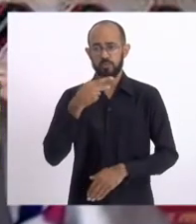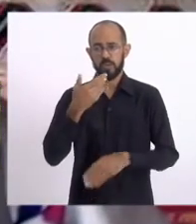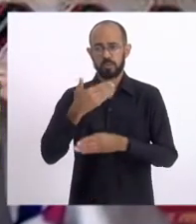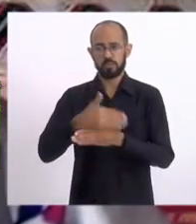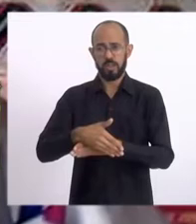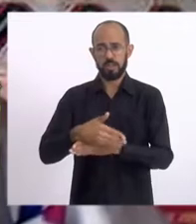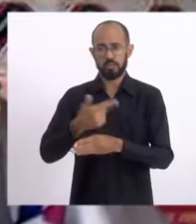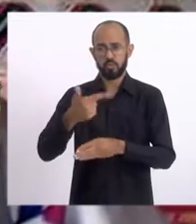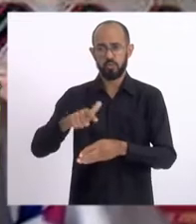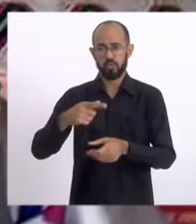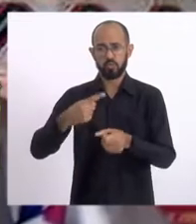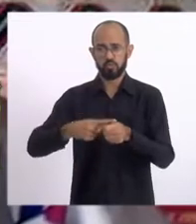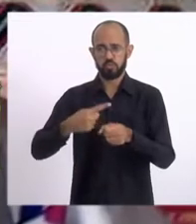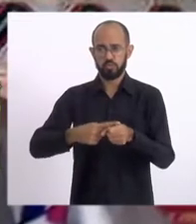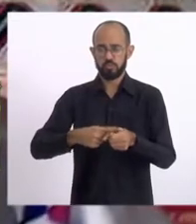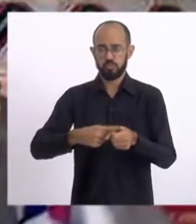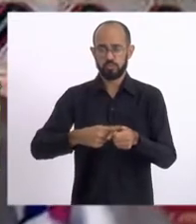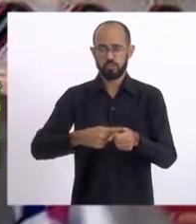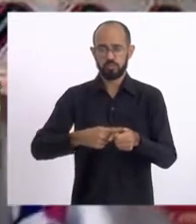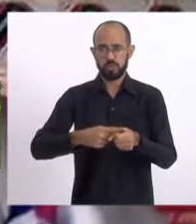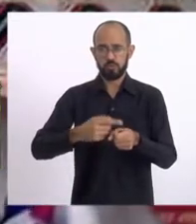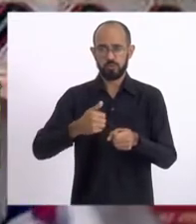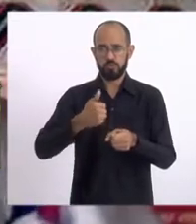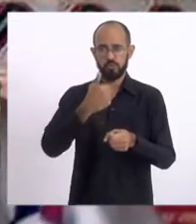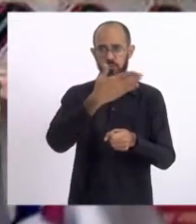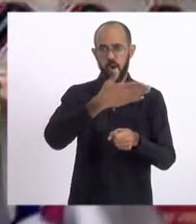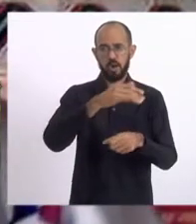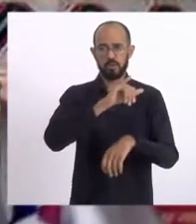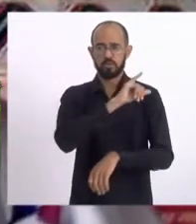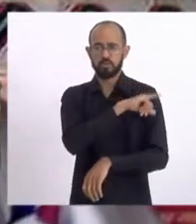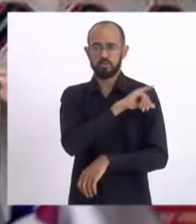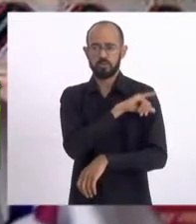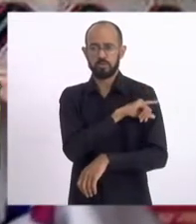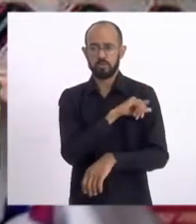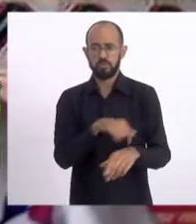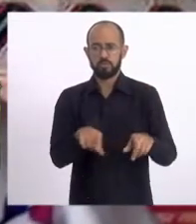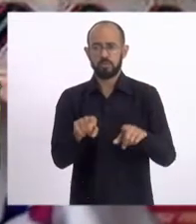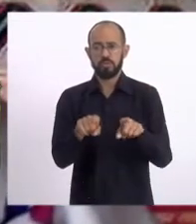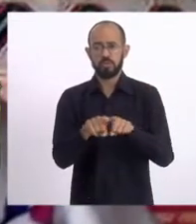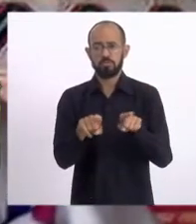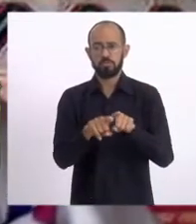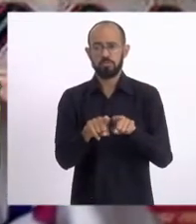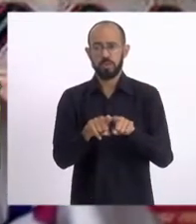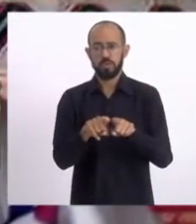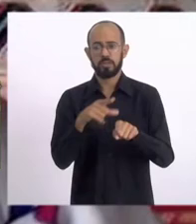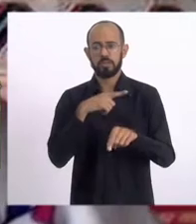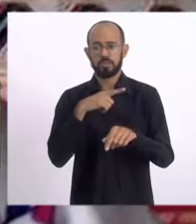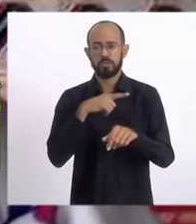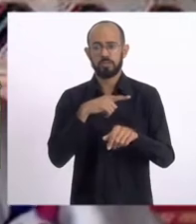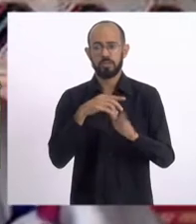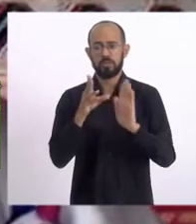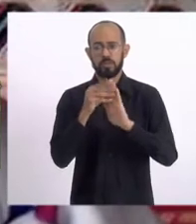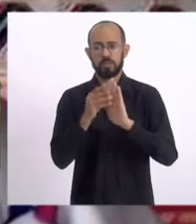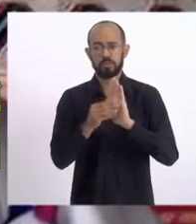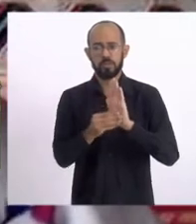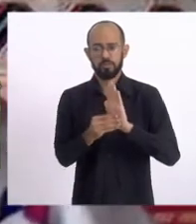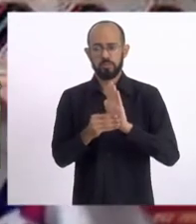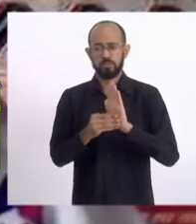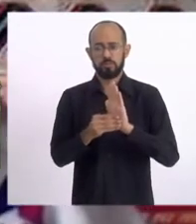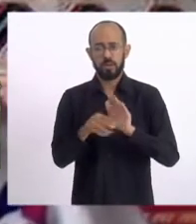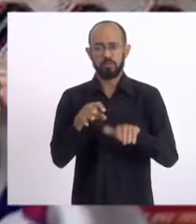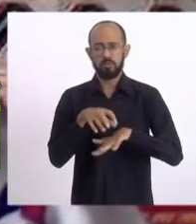intermunicipal no âmbito do Estado do Rio de Janeiro e institui o cadastramento para fretamento de veículos para